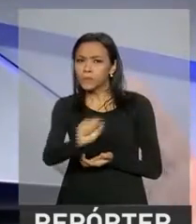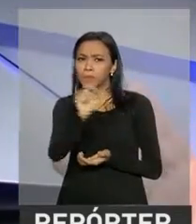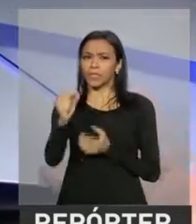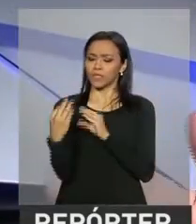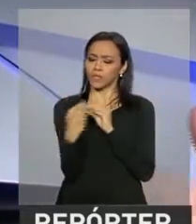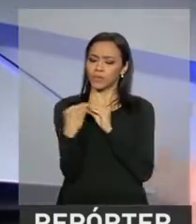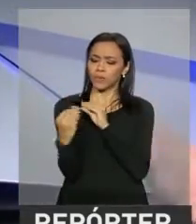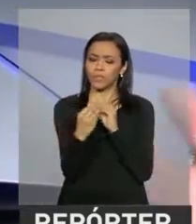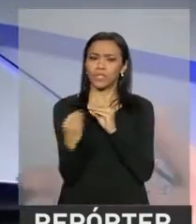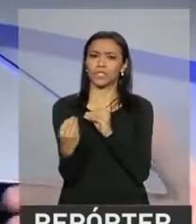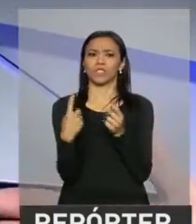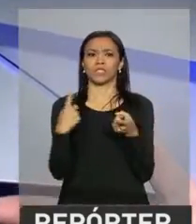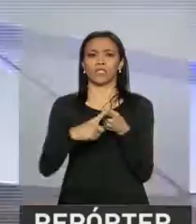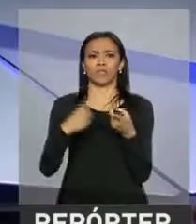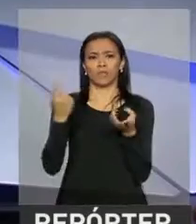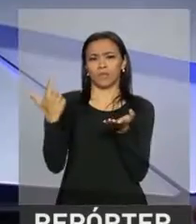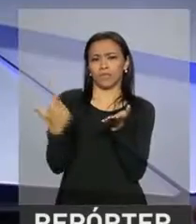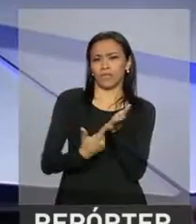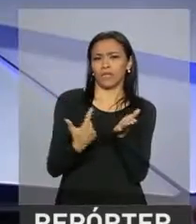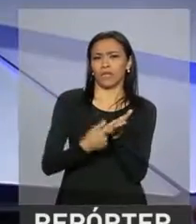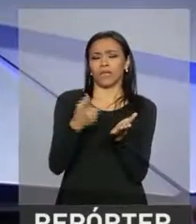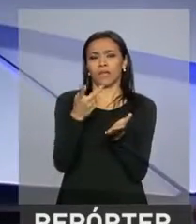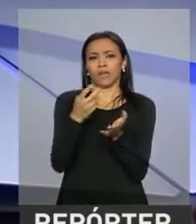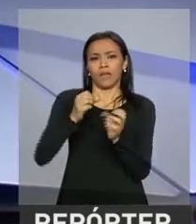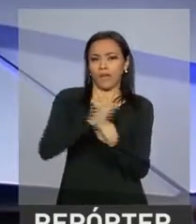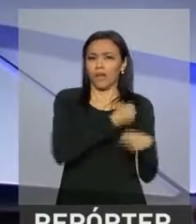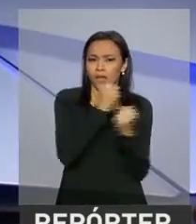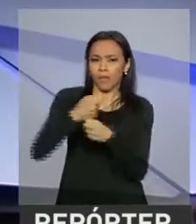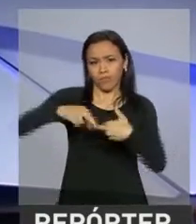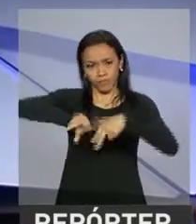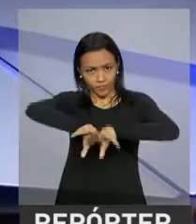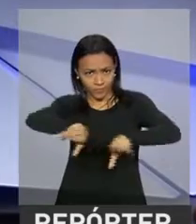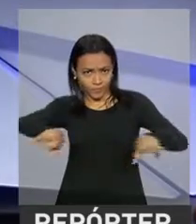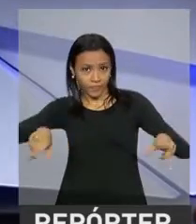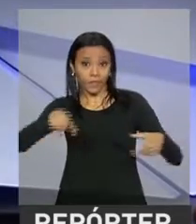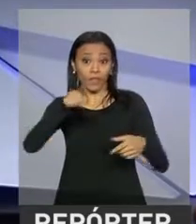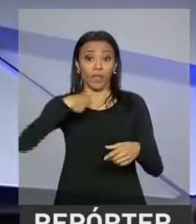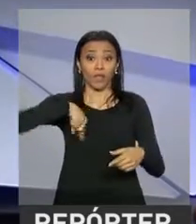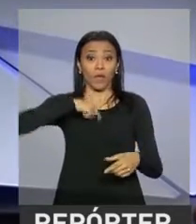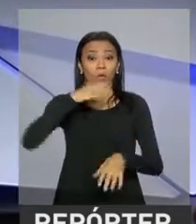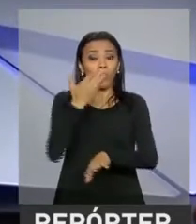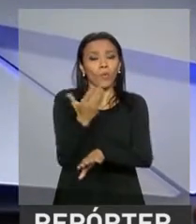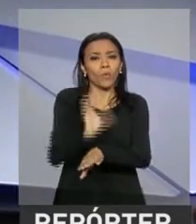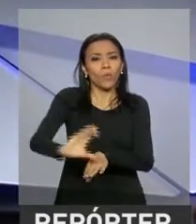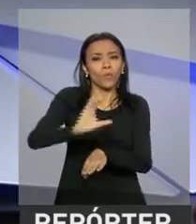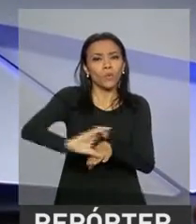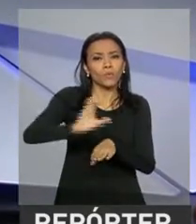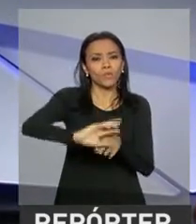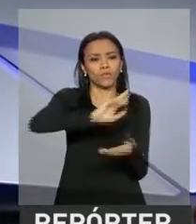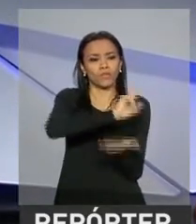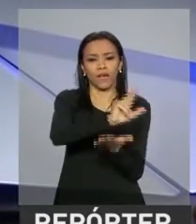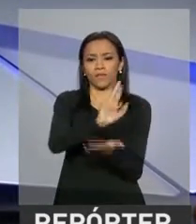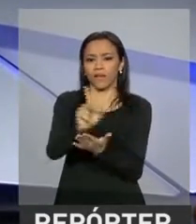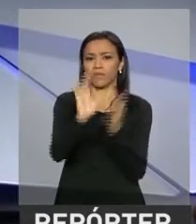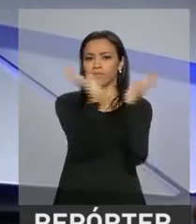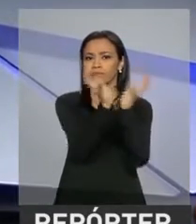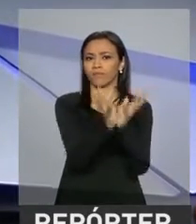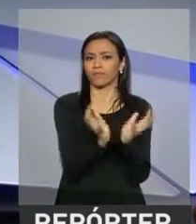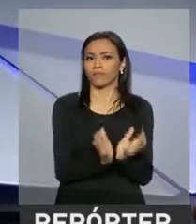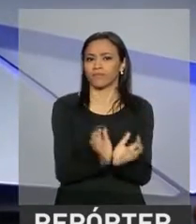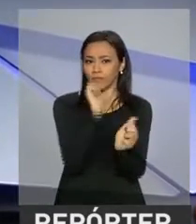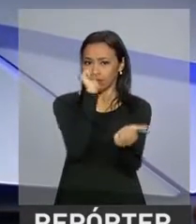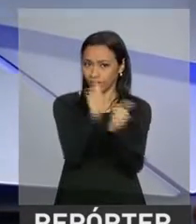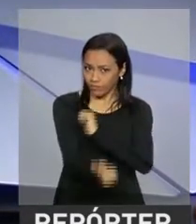badminton, discutindo remo. Estamos fazendo um curso intensivo de esporte, assim, nas categorias